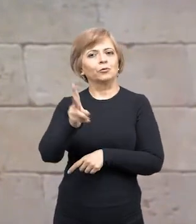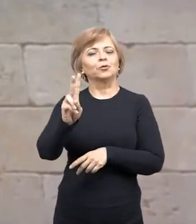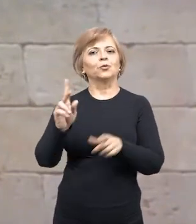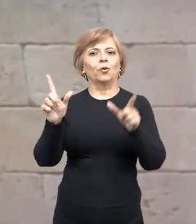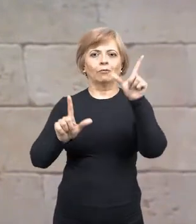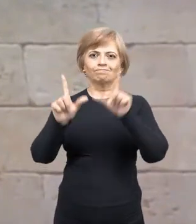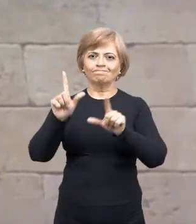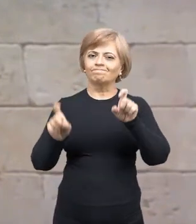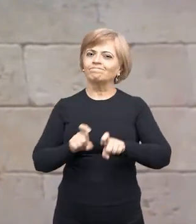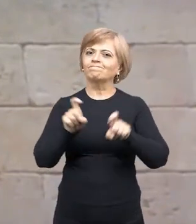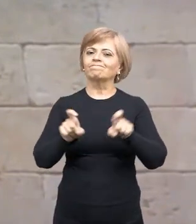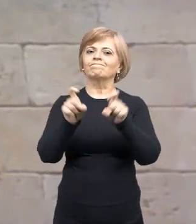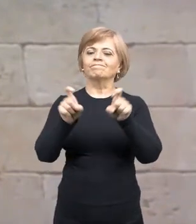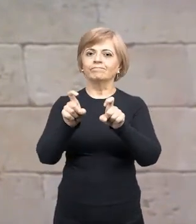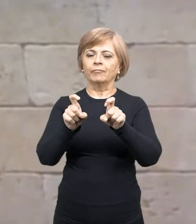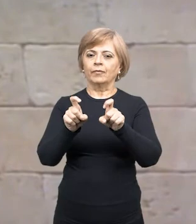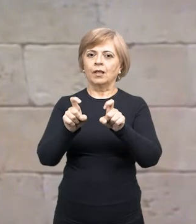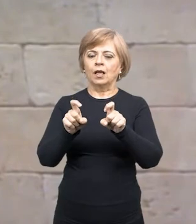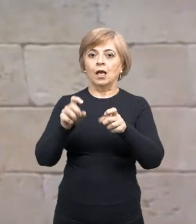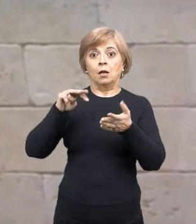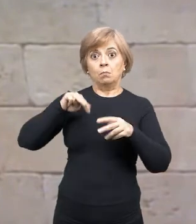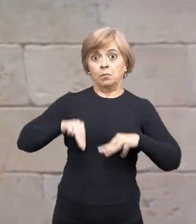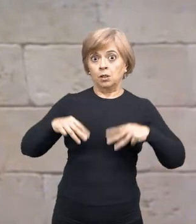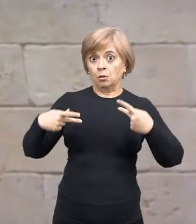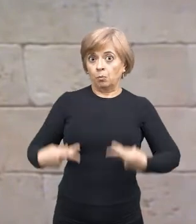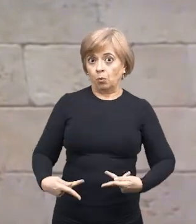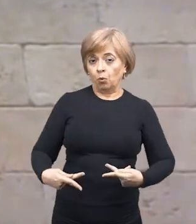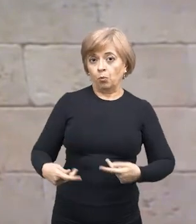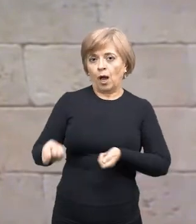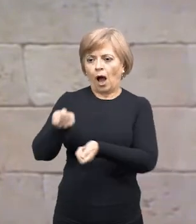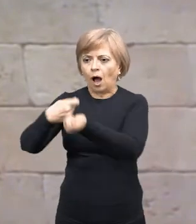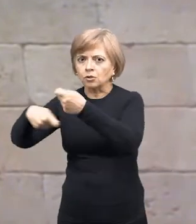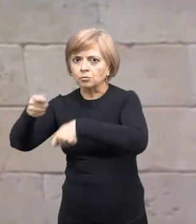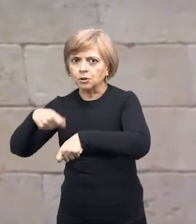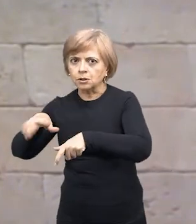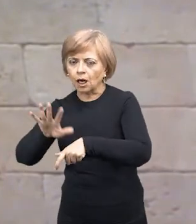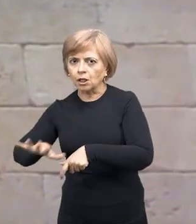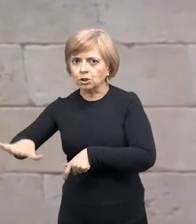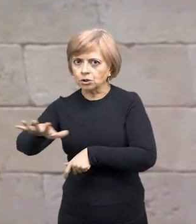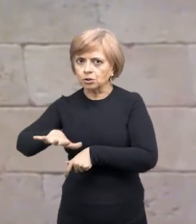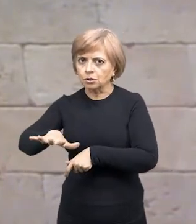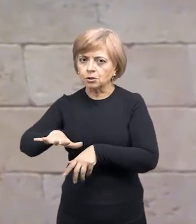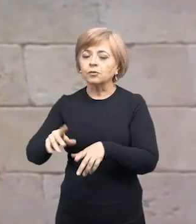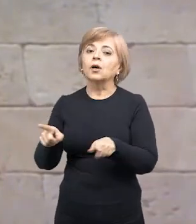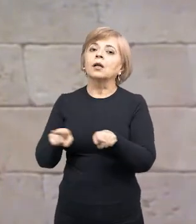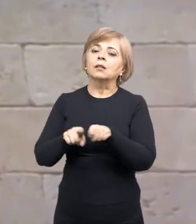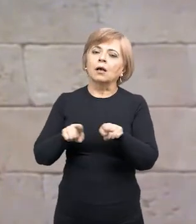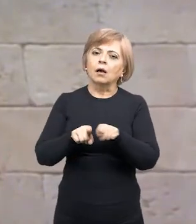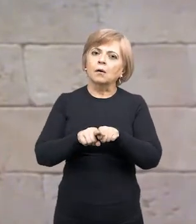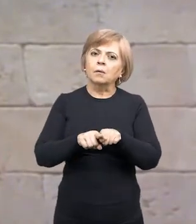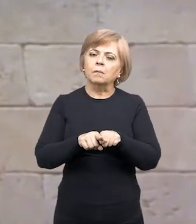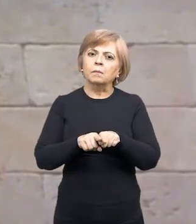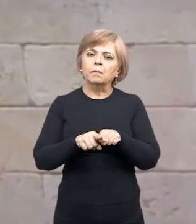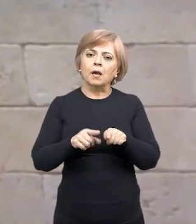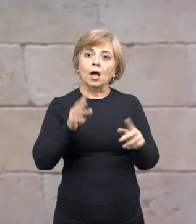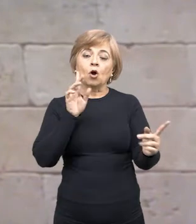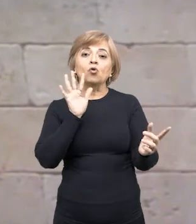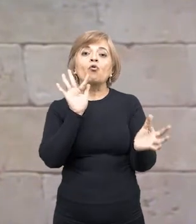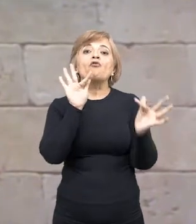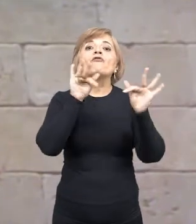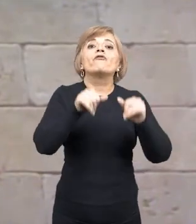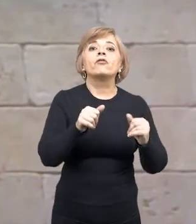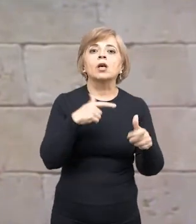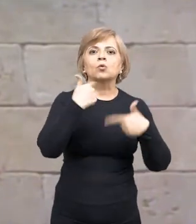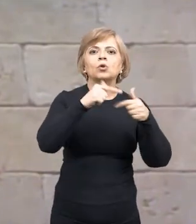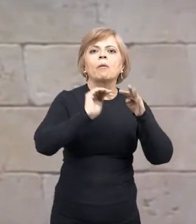atuação do Ministério Público, seja na área administrativa, nos órgãos administrativos da Procuradoria-Geral de Justiça, seja na parte finalística,